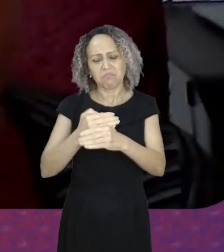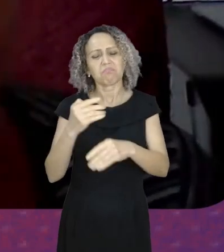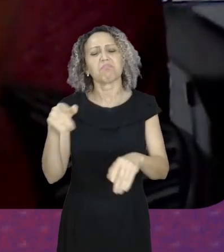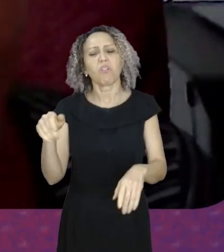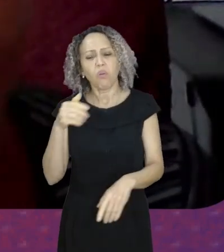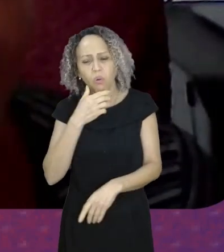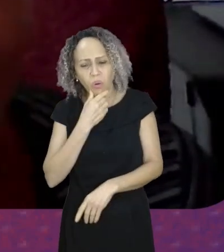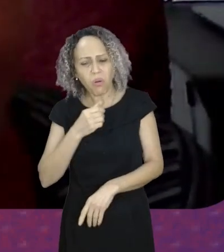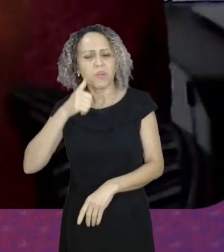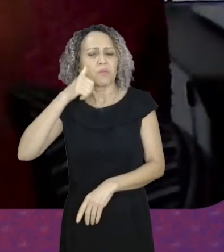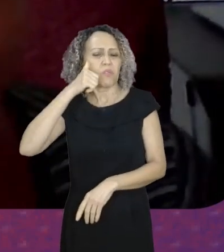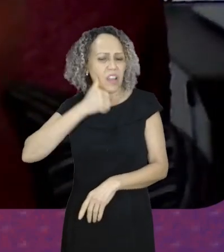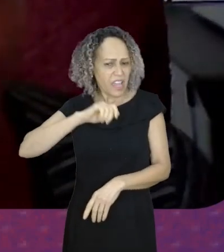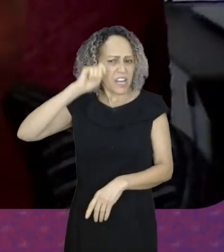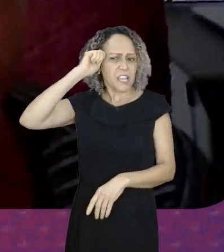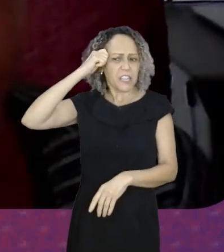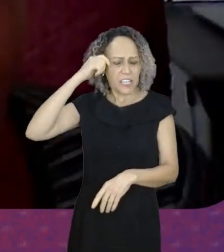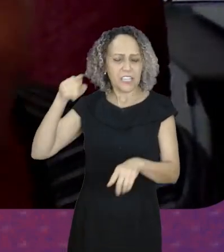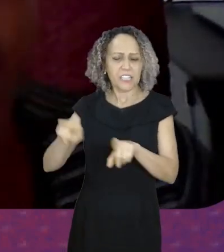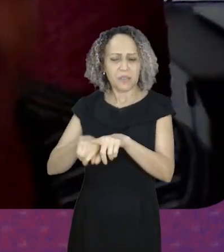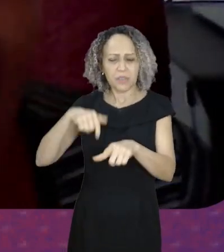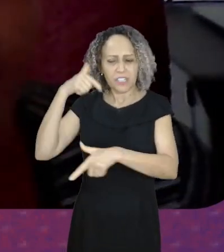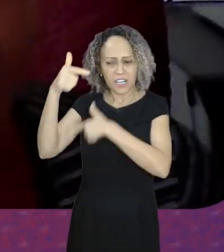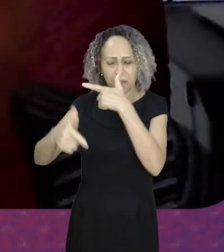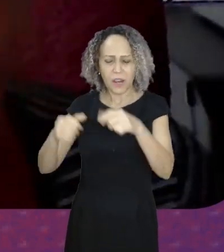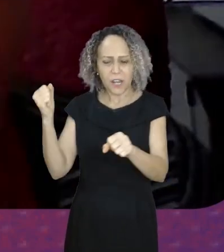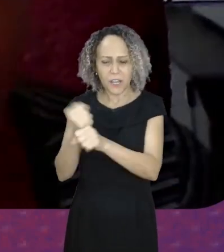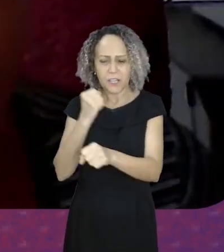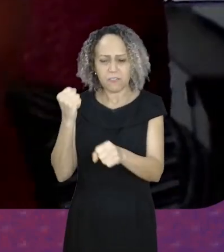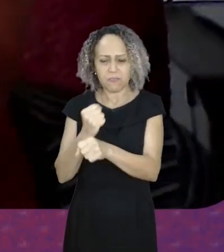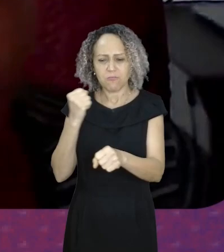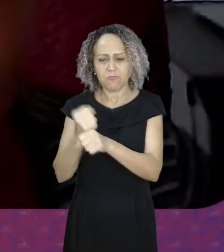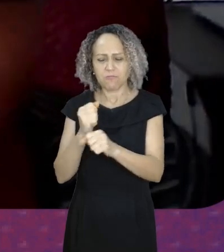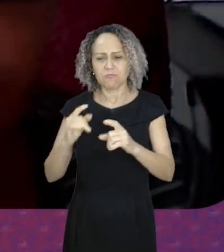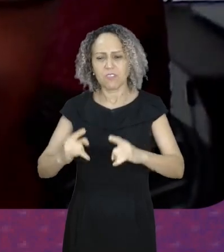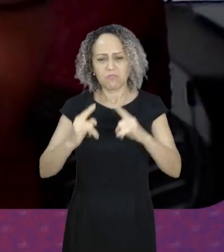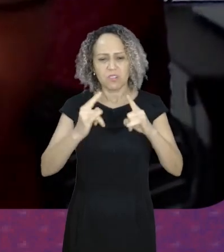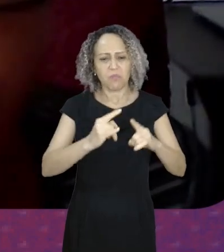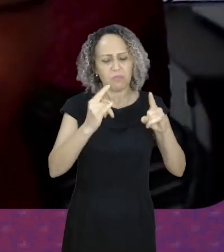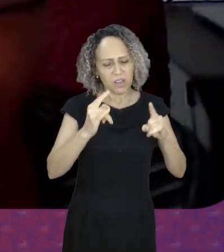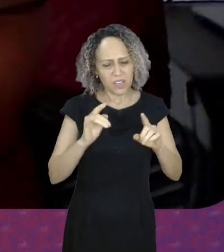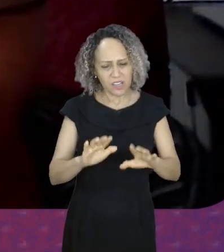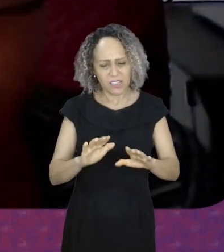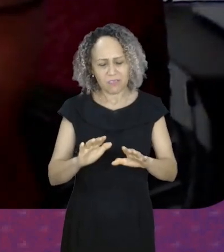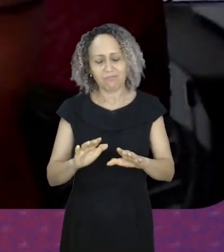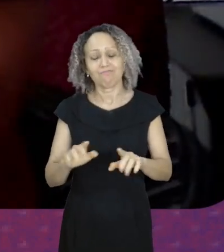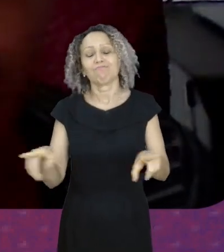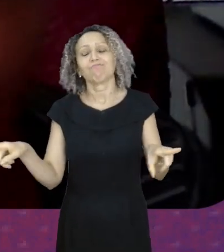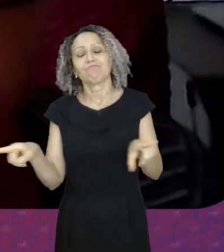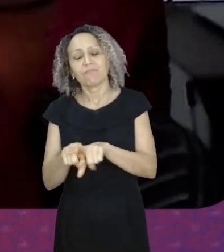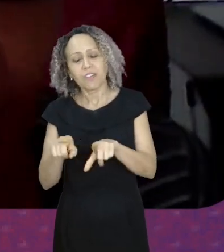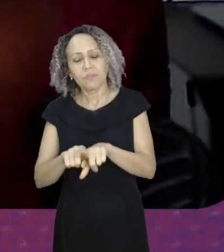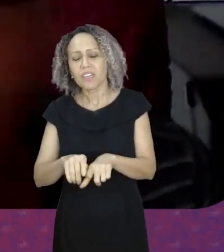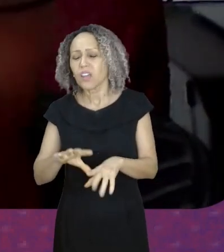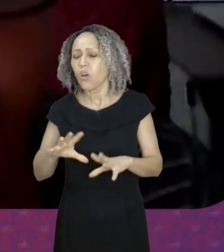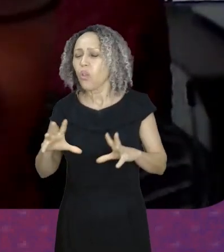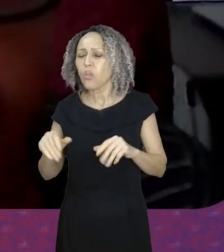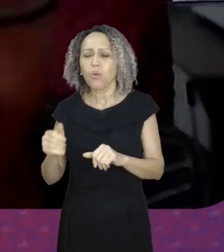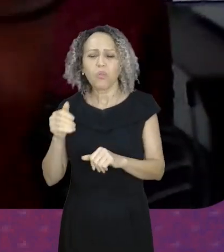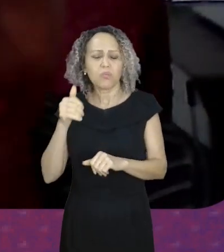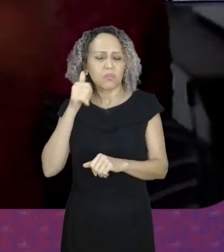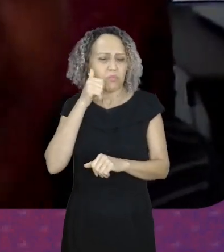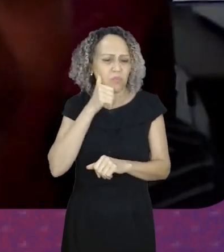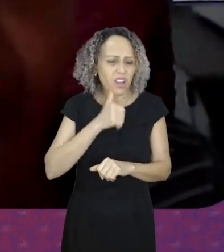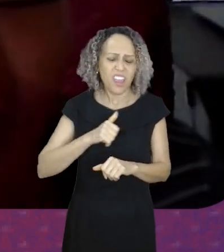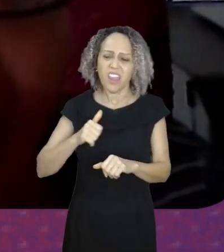também estão na construção civil, todo e toda cientista, enfim, não